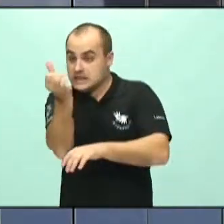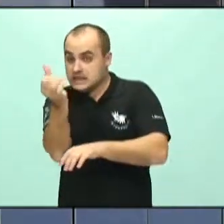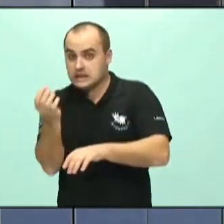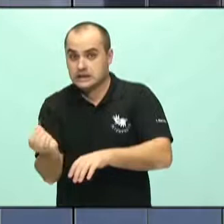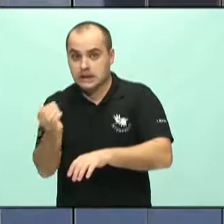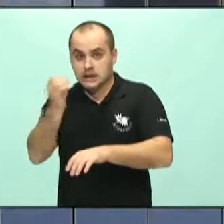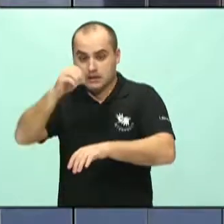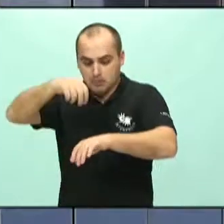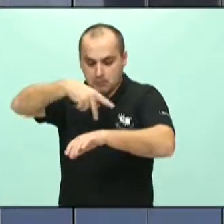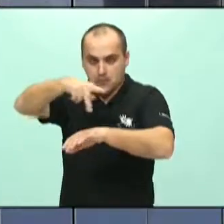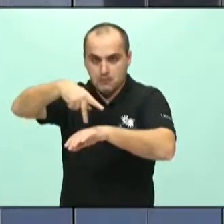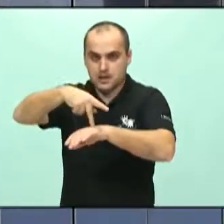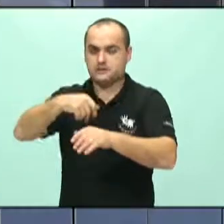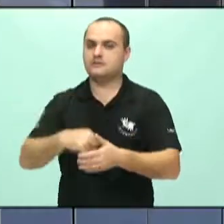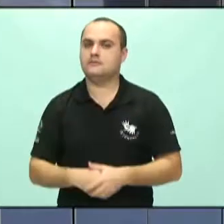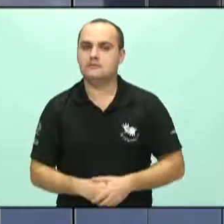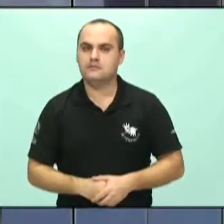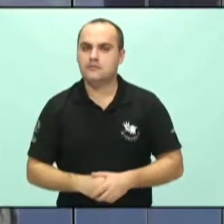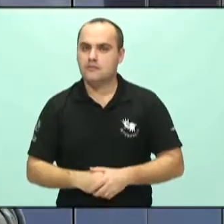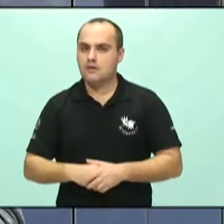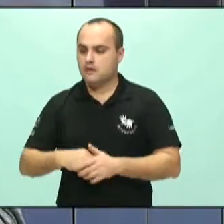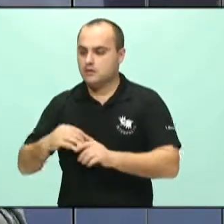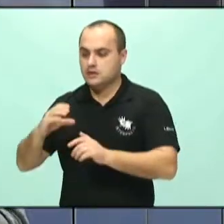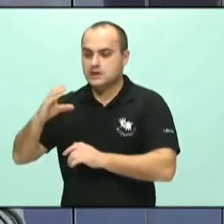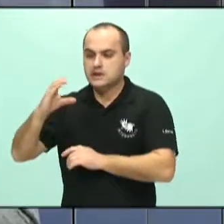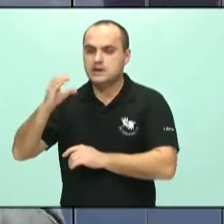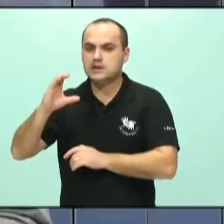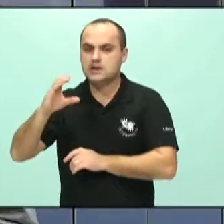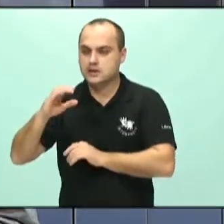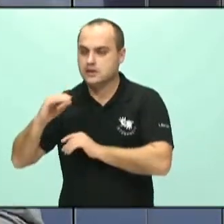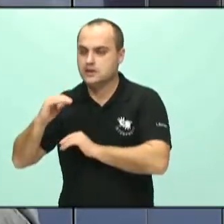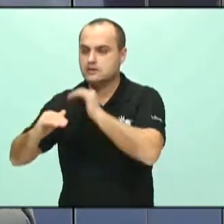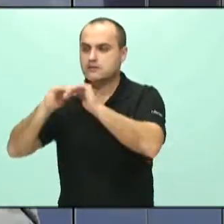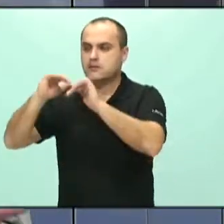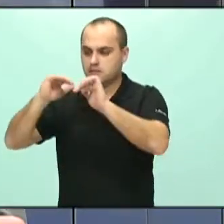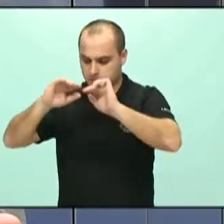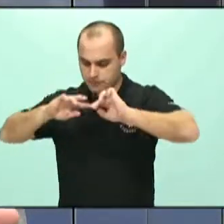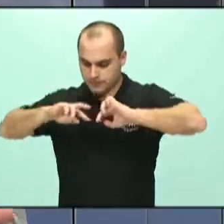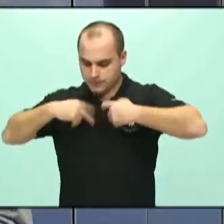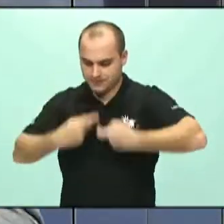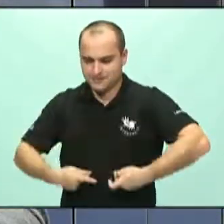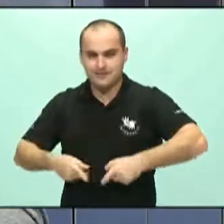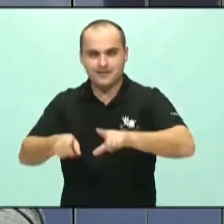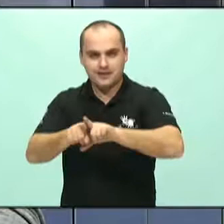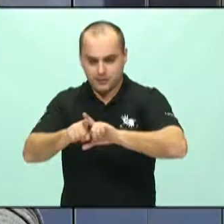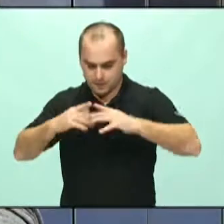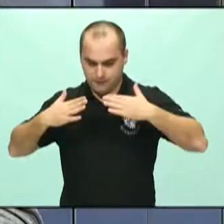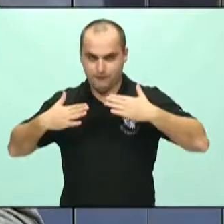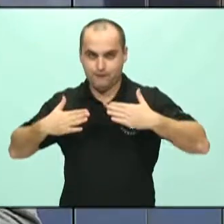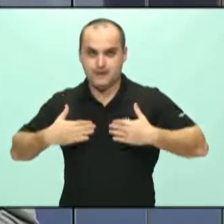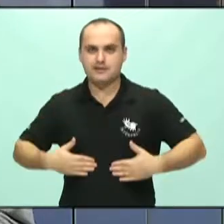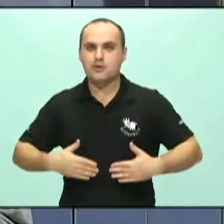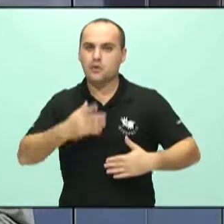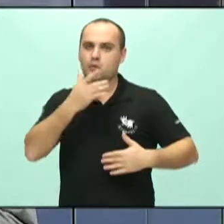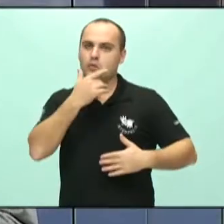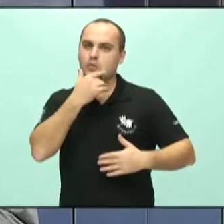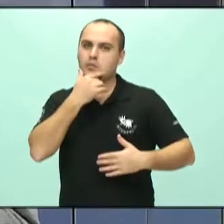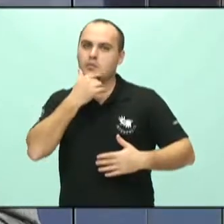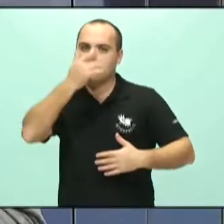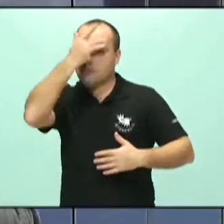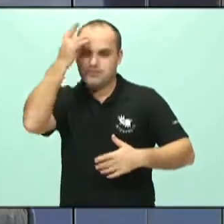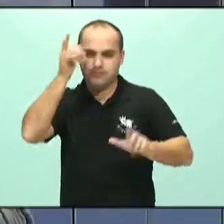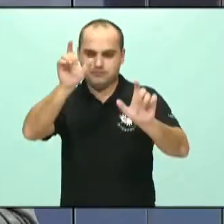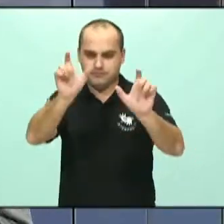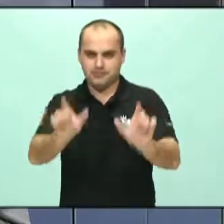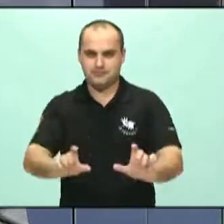na parte do desenvolvimento, tanto pessoal e tanto físico do ser humano. A Abadá se preocupa não